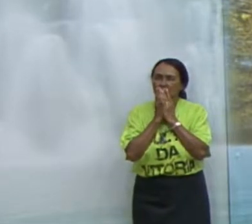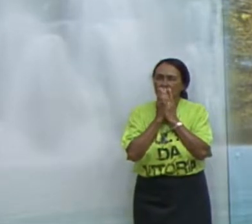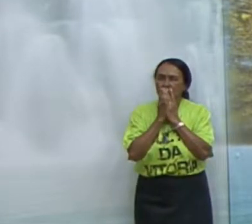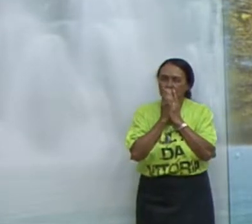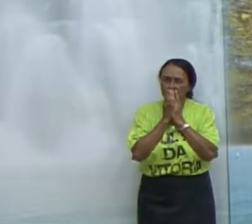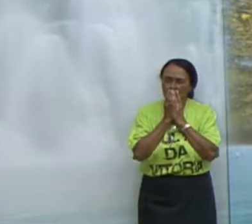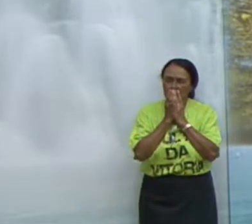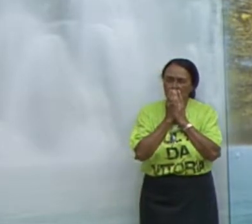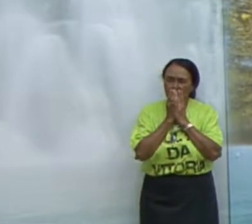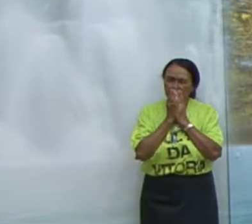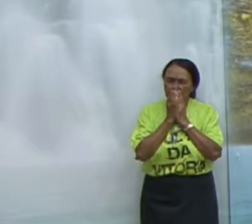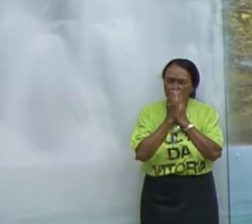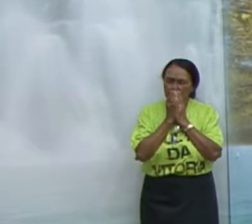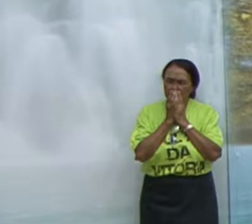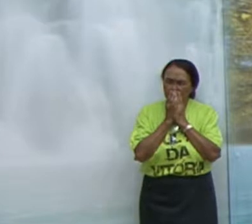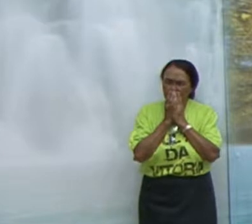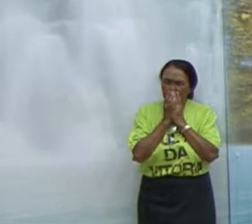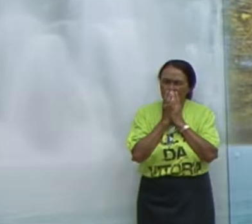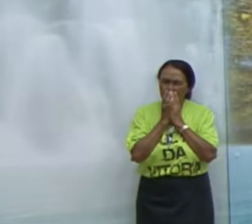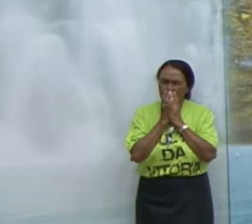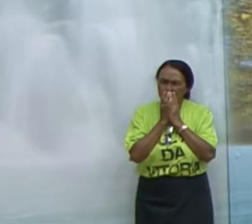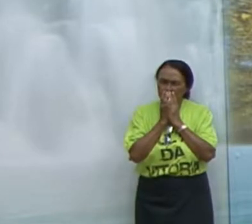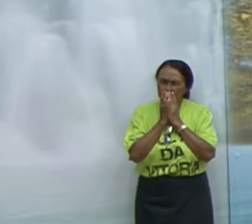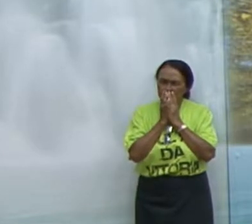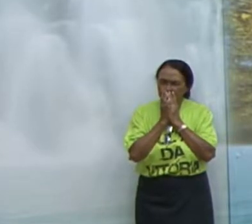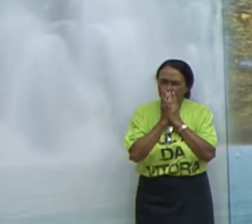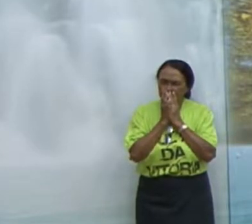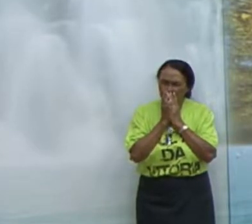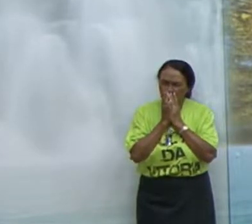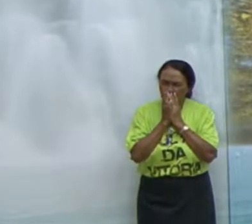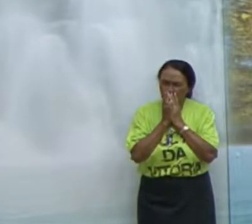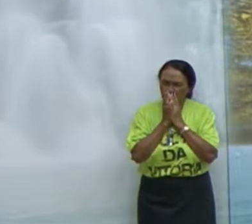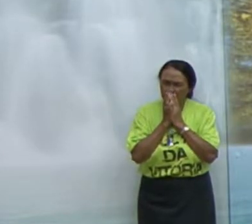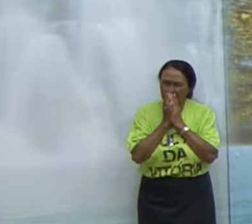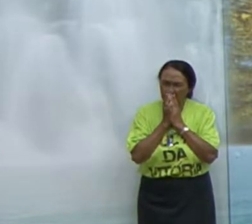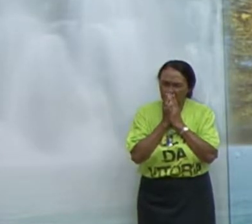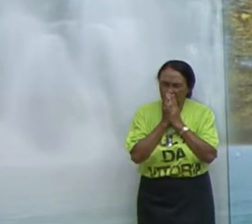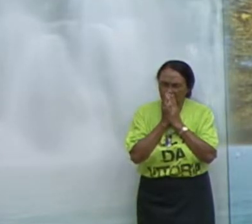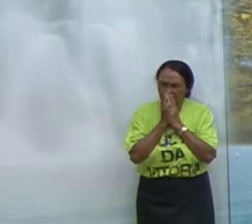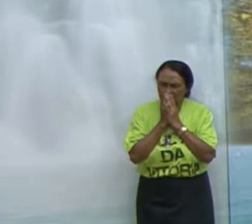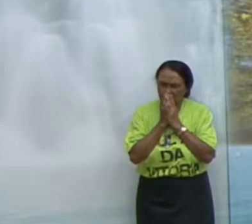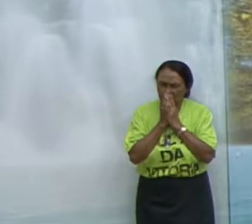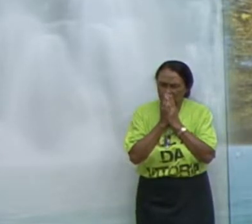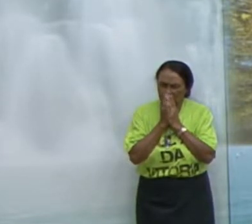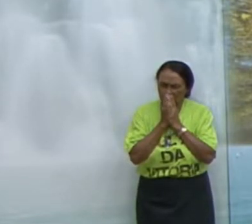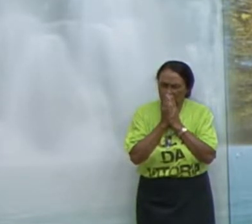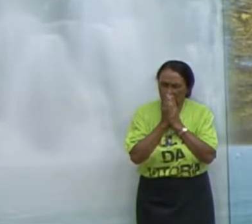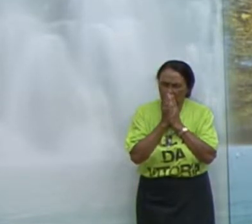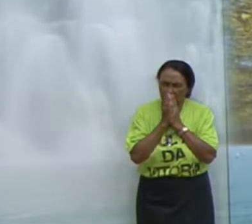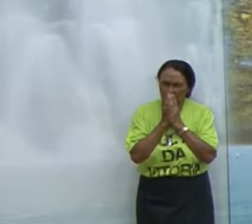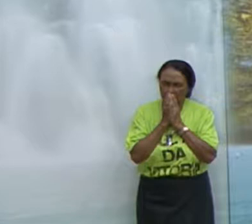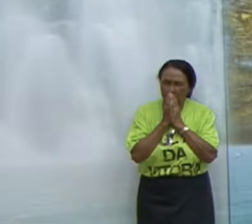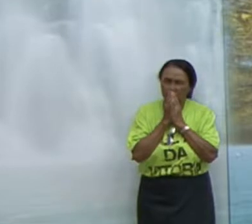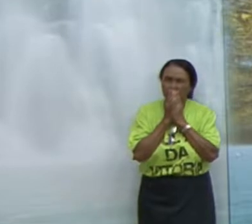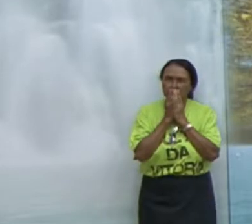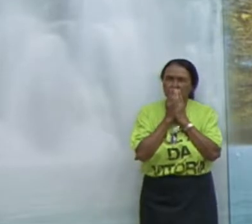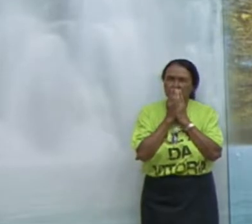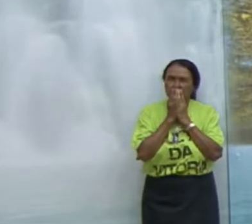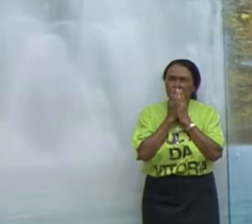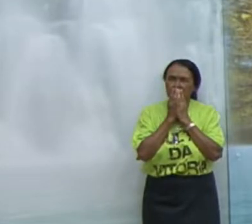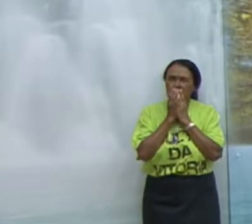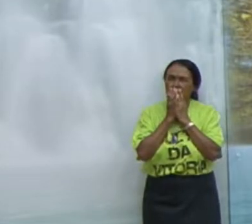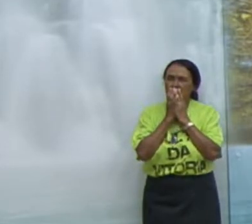crê. E se nós cremos, veremos a glória de Deus. Quando a palavra